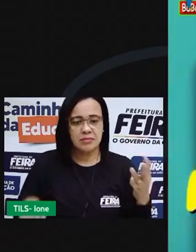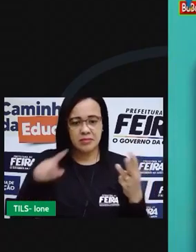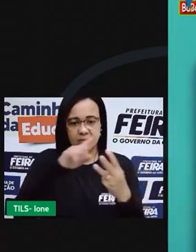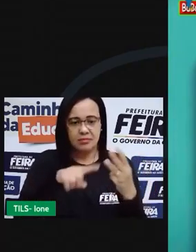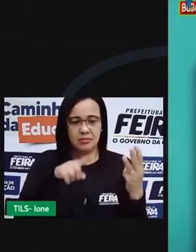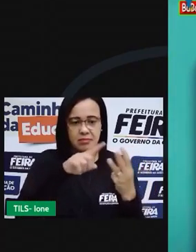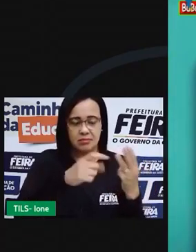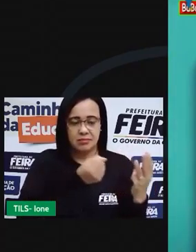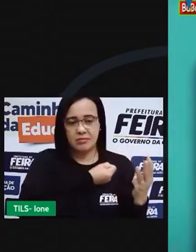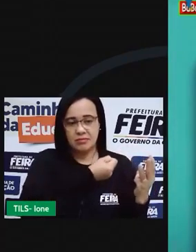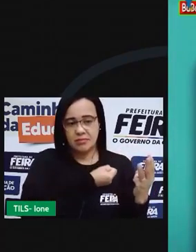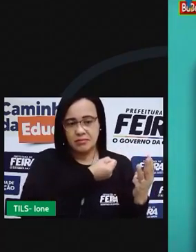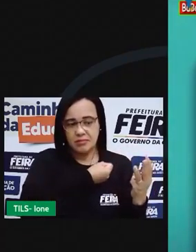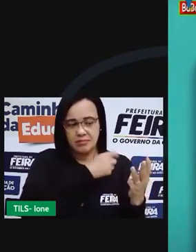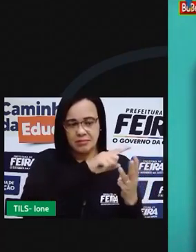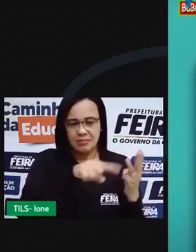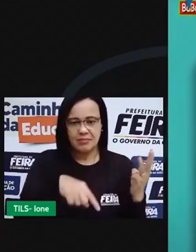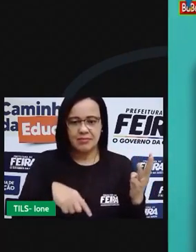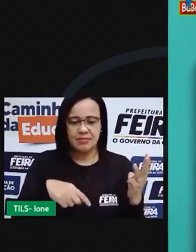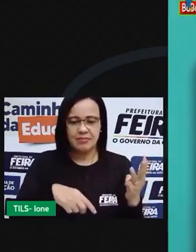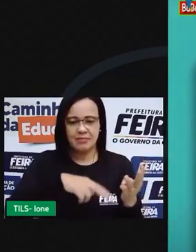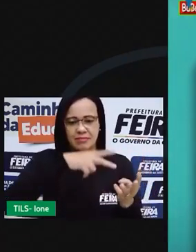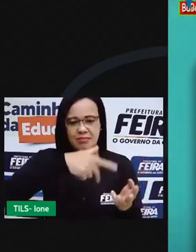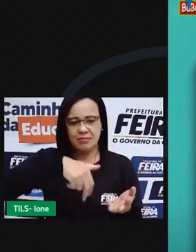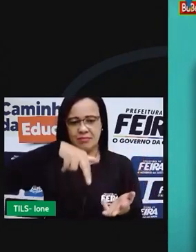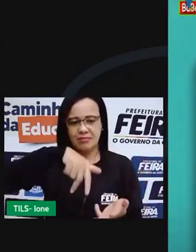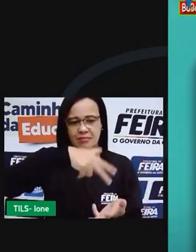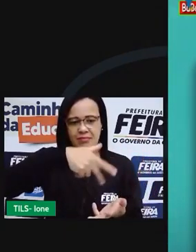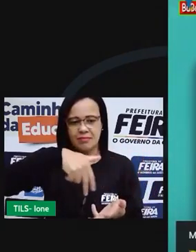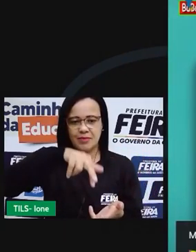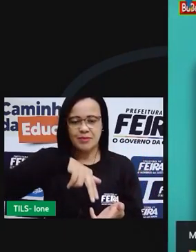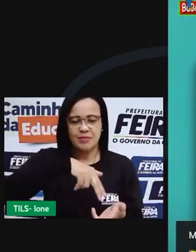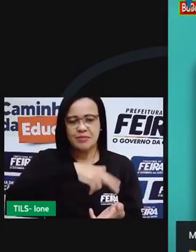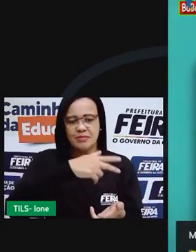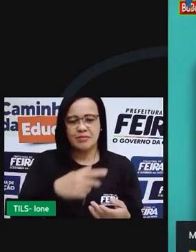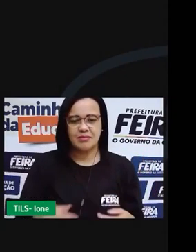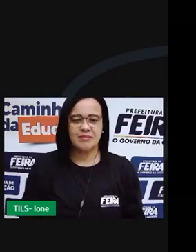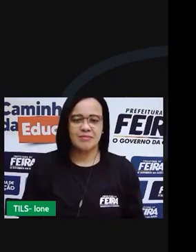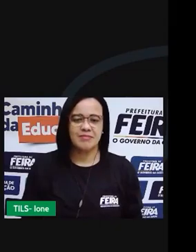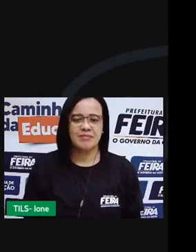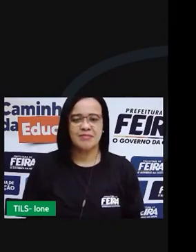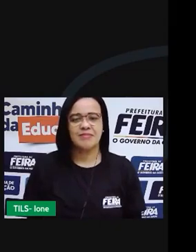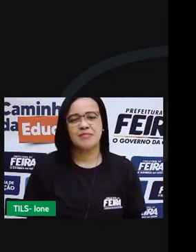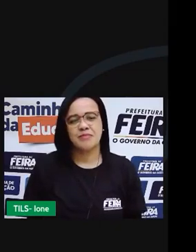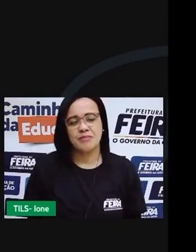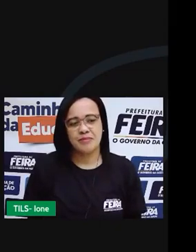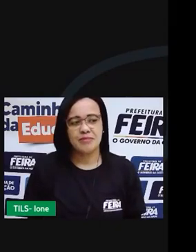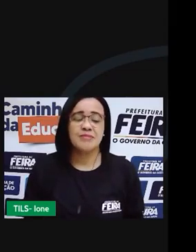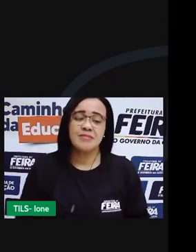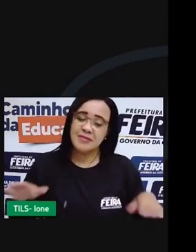se não tivesse três, não seria o meu.